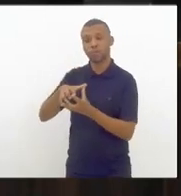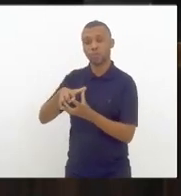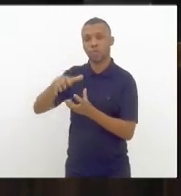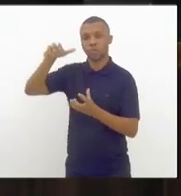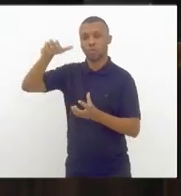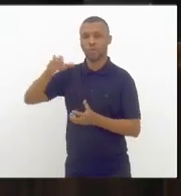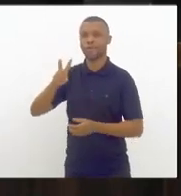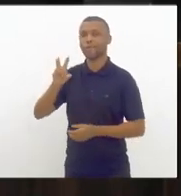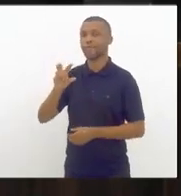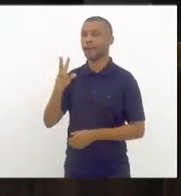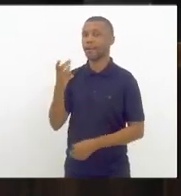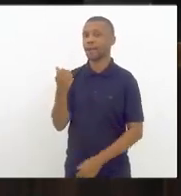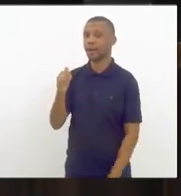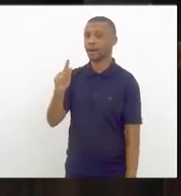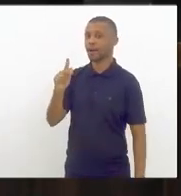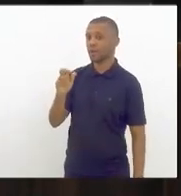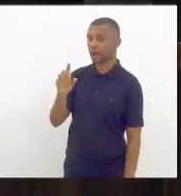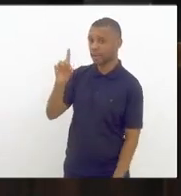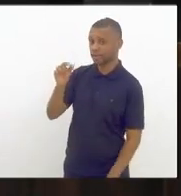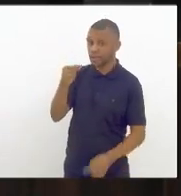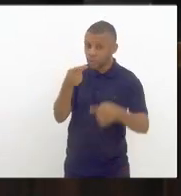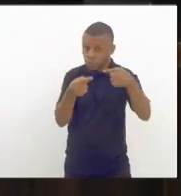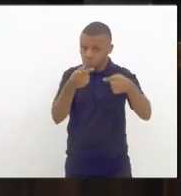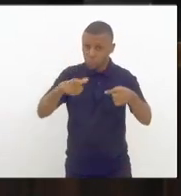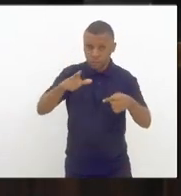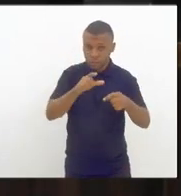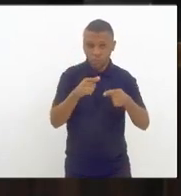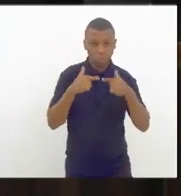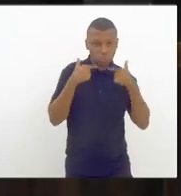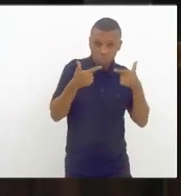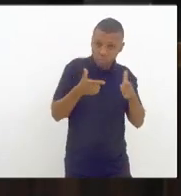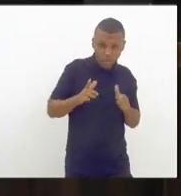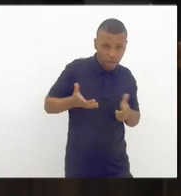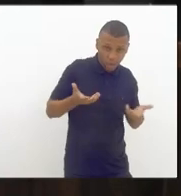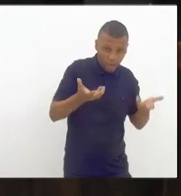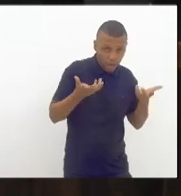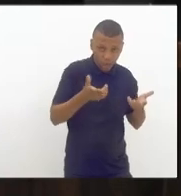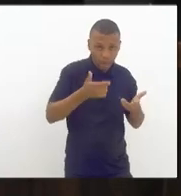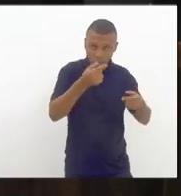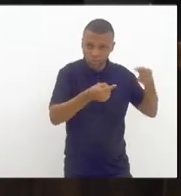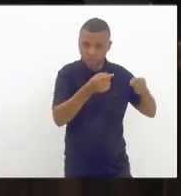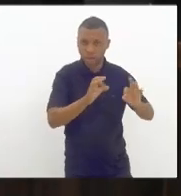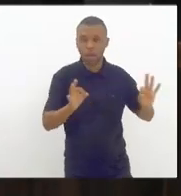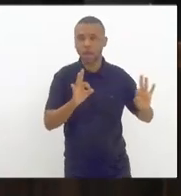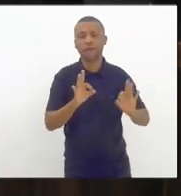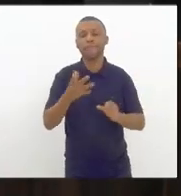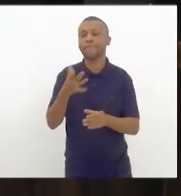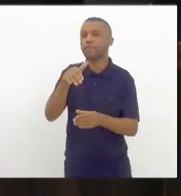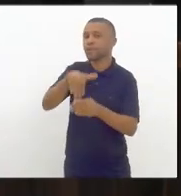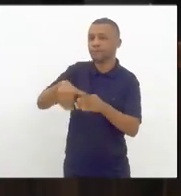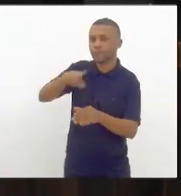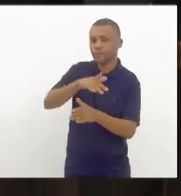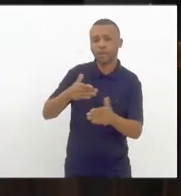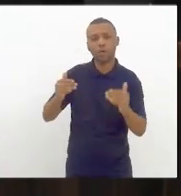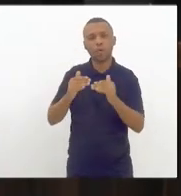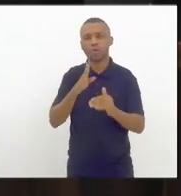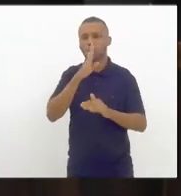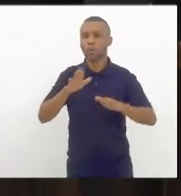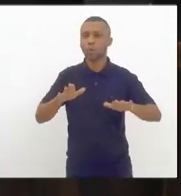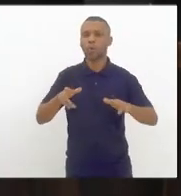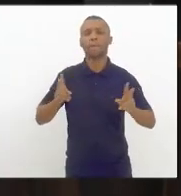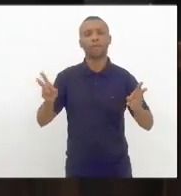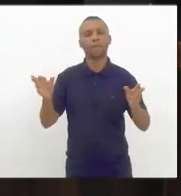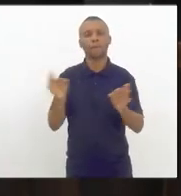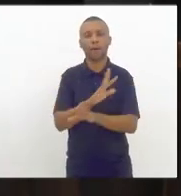discussão. Não havendo quem queira discutir, encerrada a discussão, em votação, emenda de redação. Senhores que aprovam, permaneçam como estão, aprovado. Em